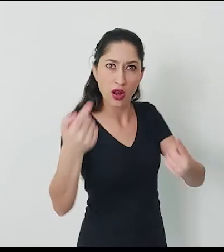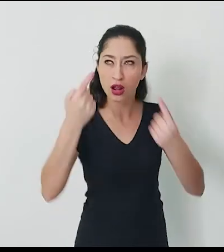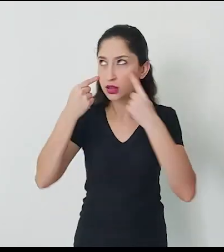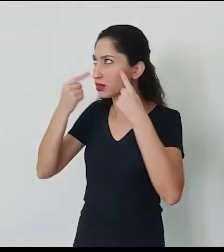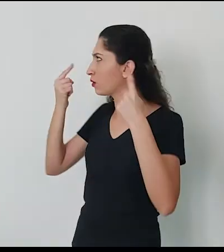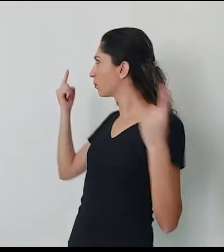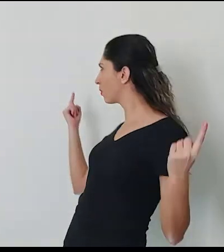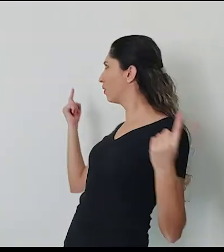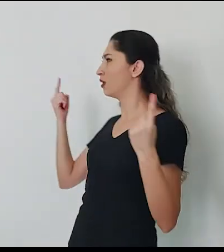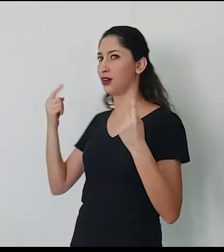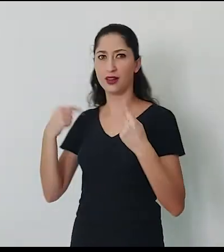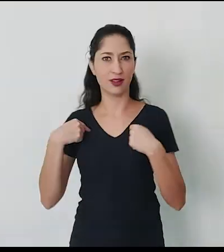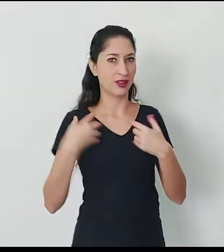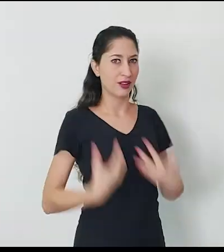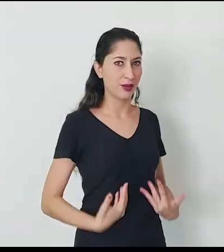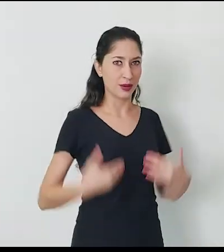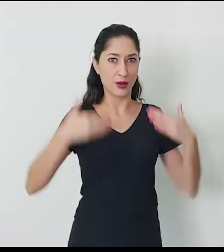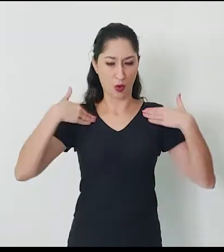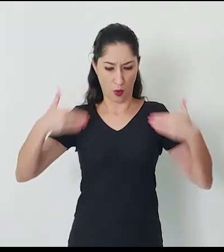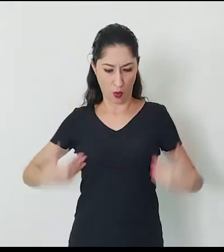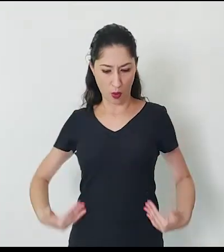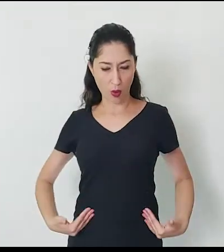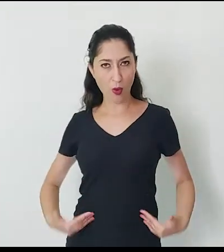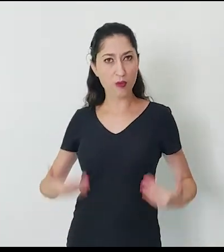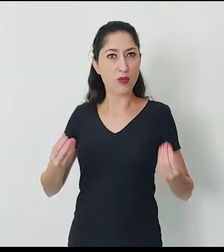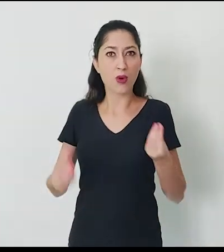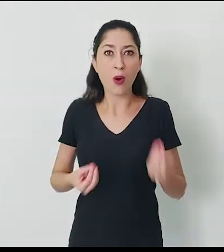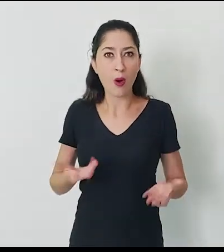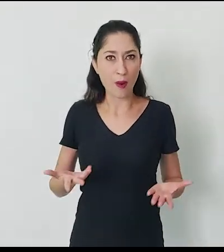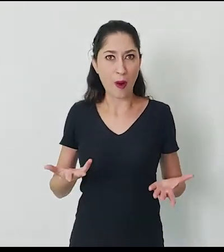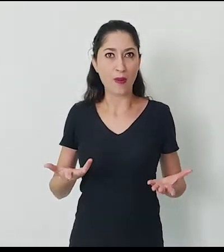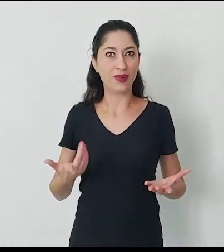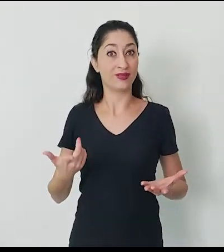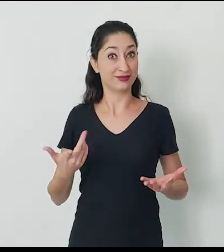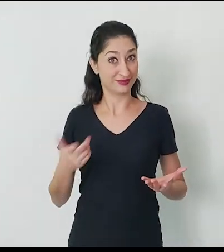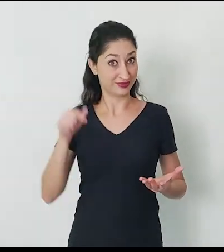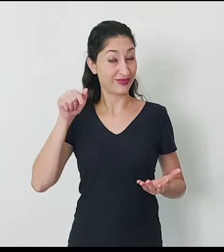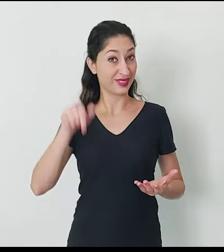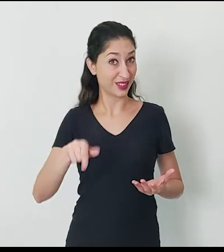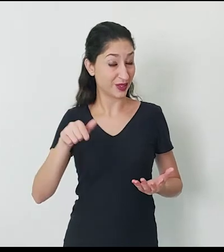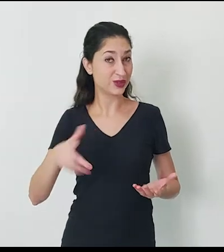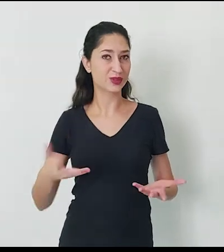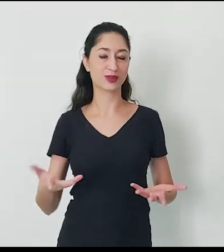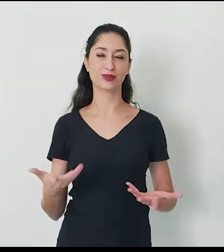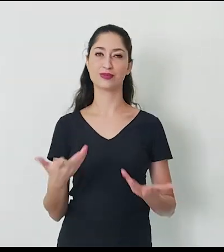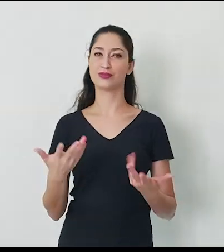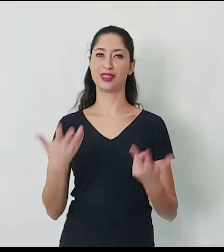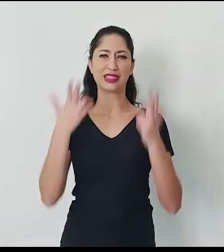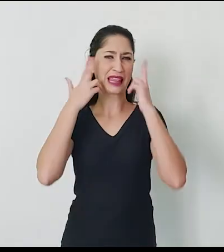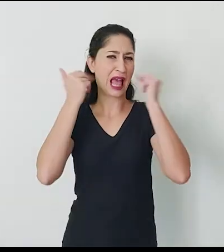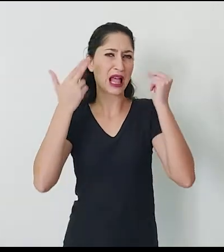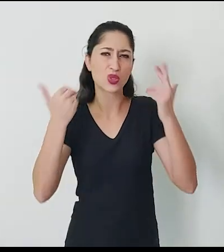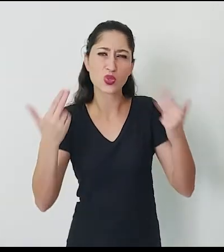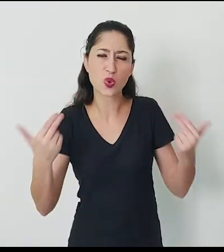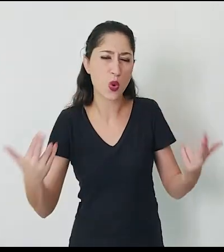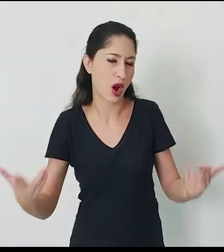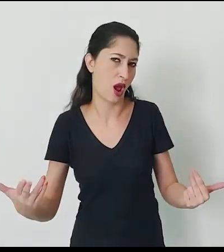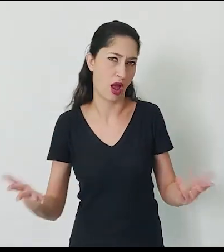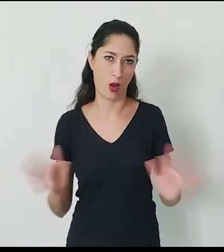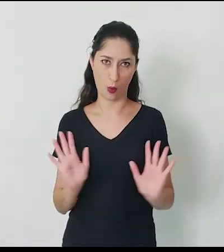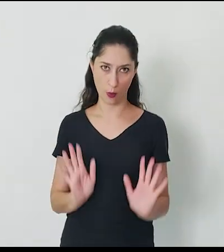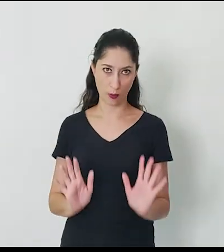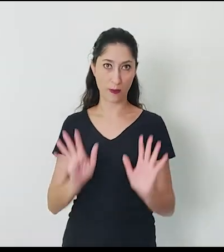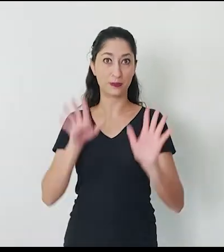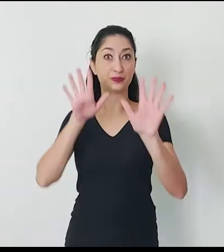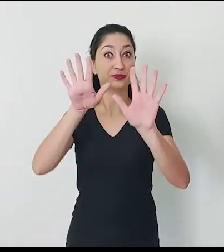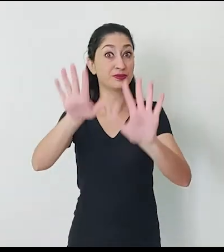ali propositalmente, uma coisa mais pensada, sabe? Não perdendo, né, a fluidez,